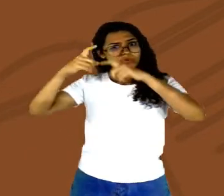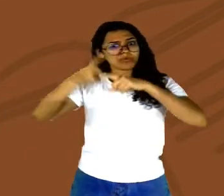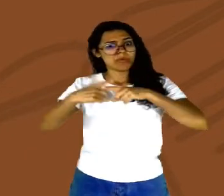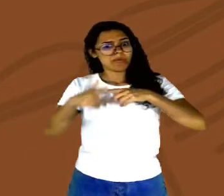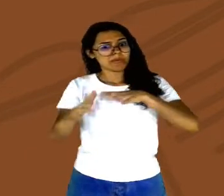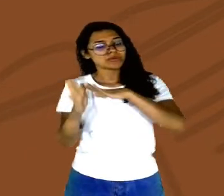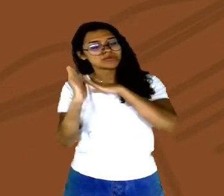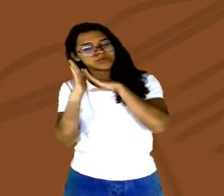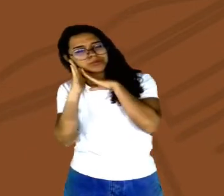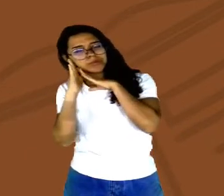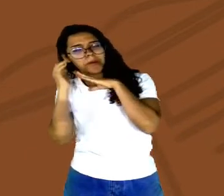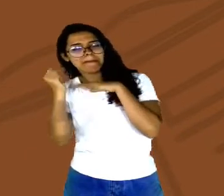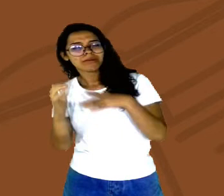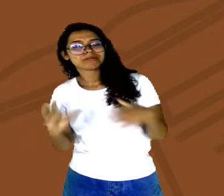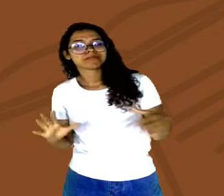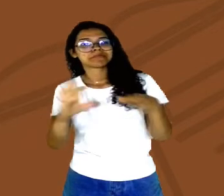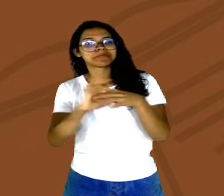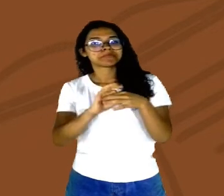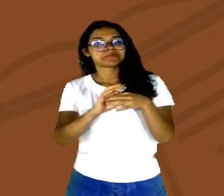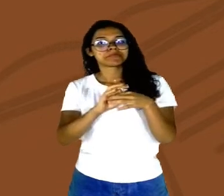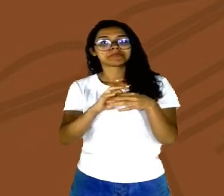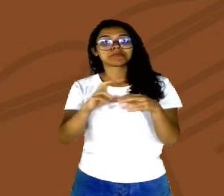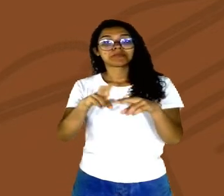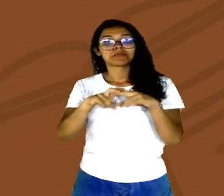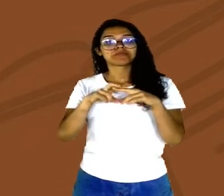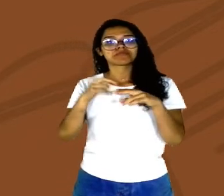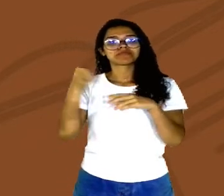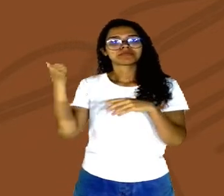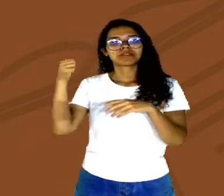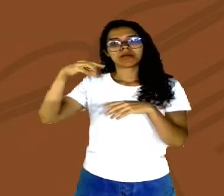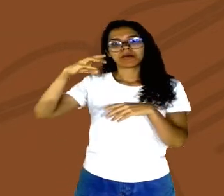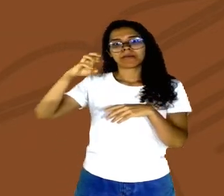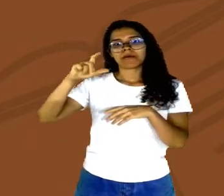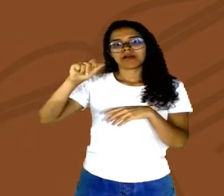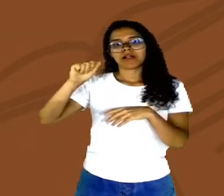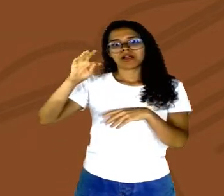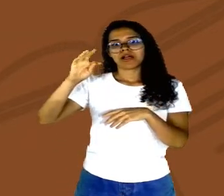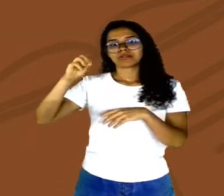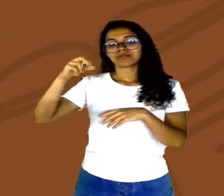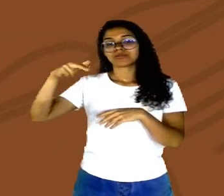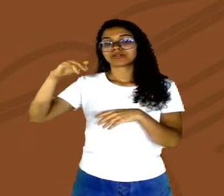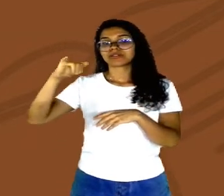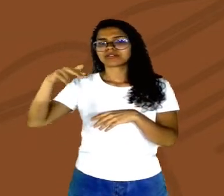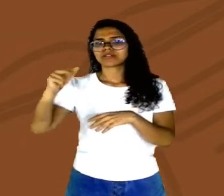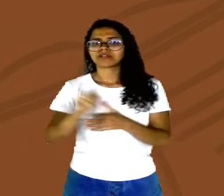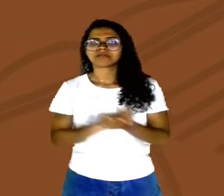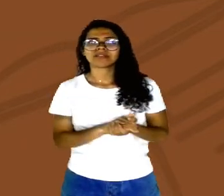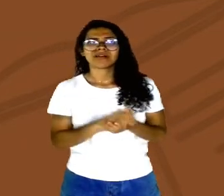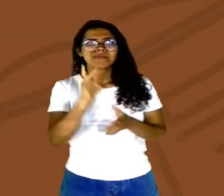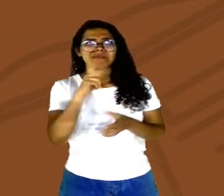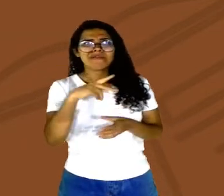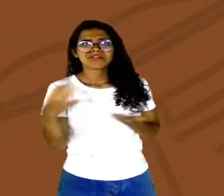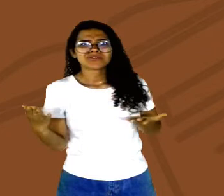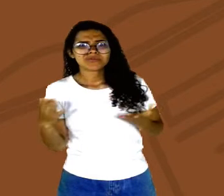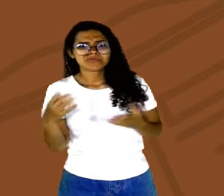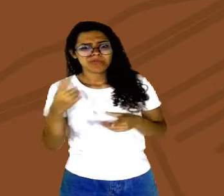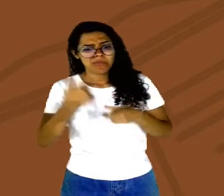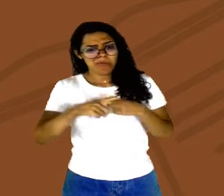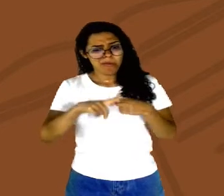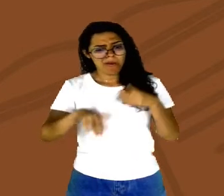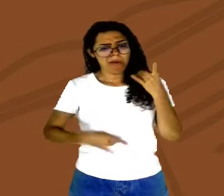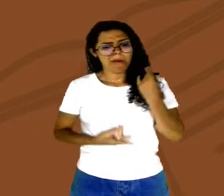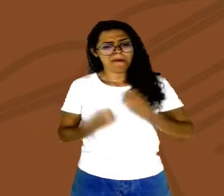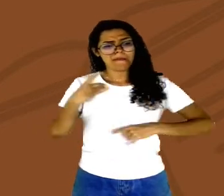sono, pode estar relacionada à questão da melatonina. Ô professor, questões hormonais, quem eu